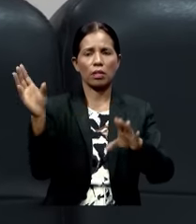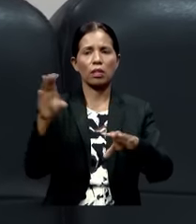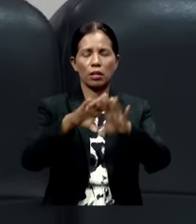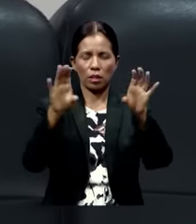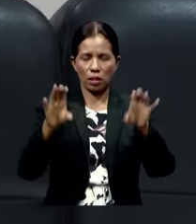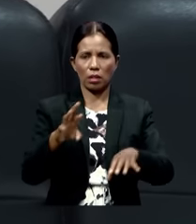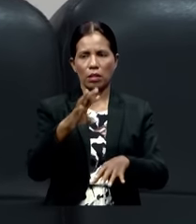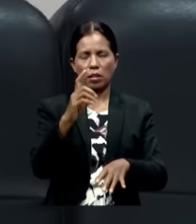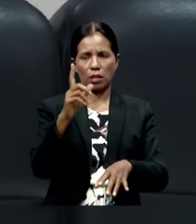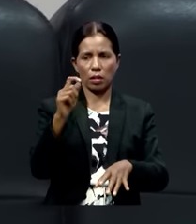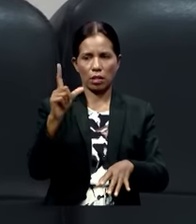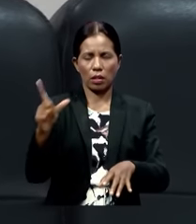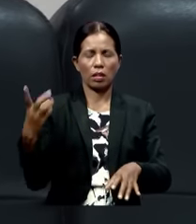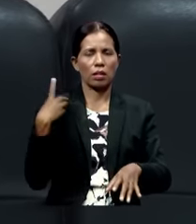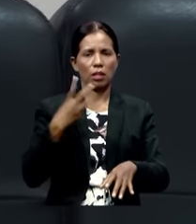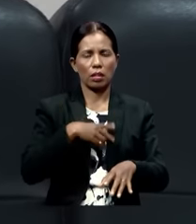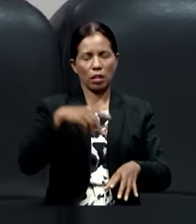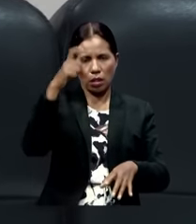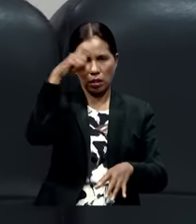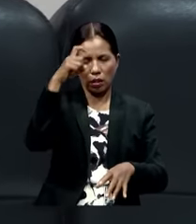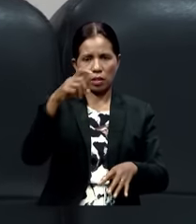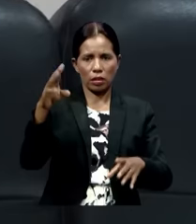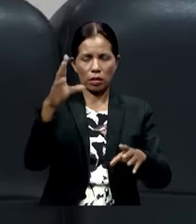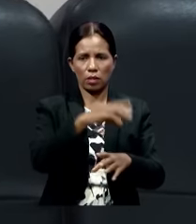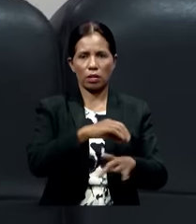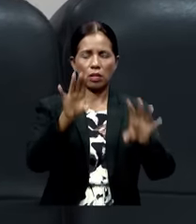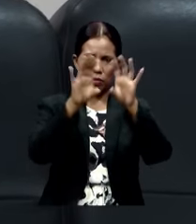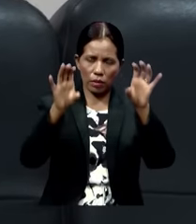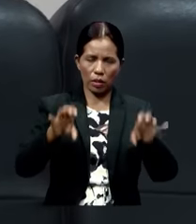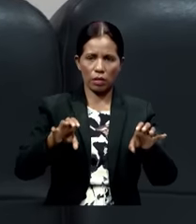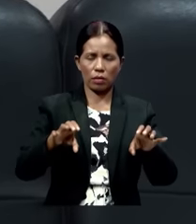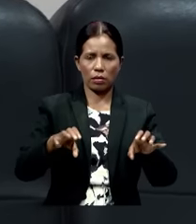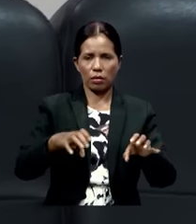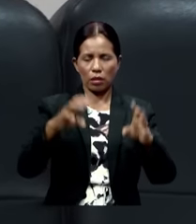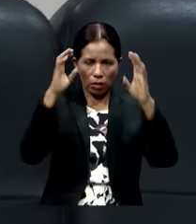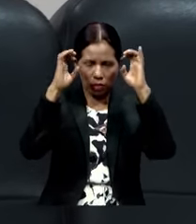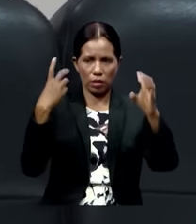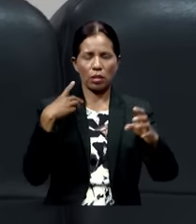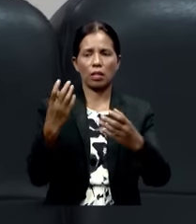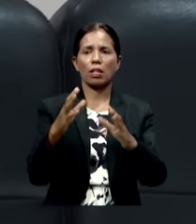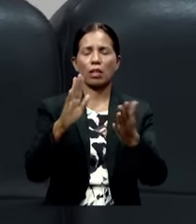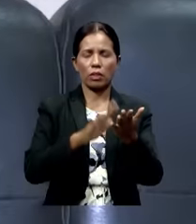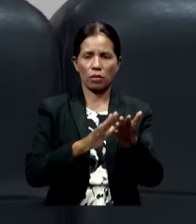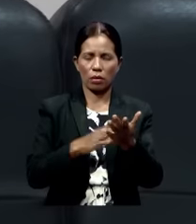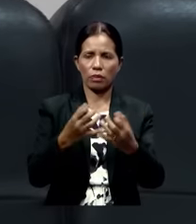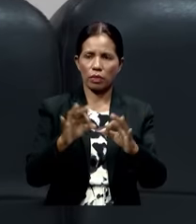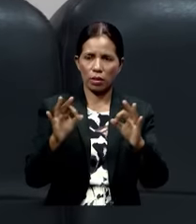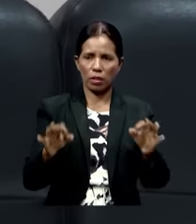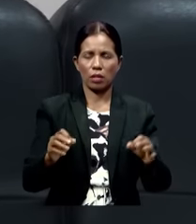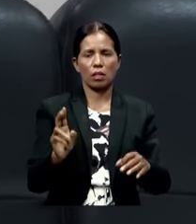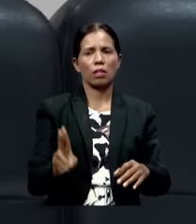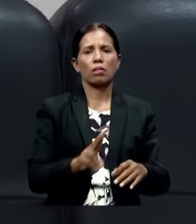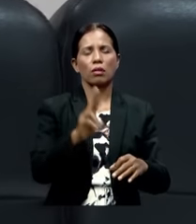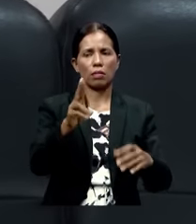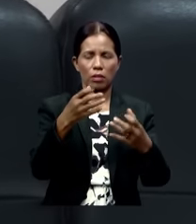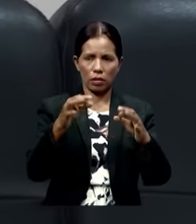itanya abilitari duka sanguniang liga ho itremata ya saida, oh, karya sekundari, karya universitari